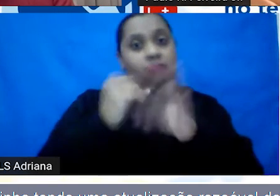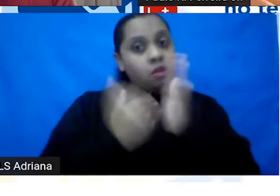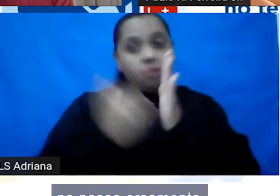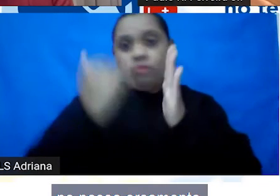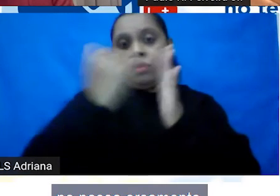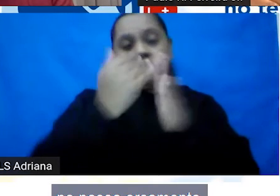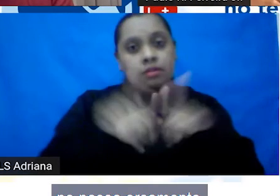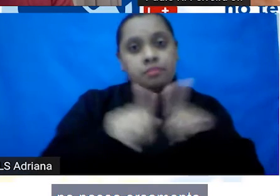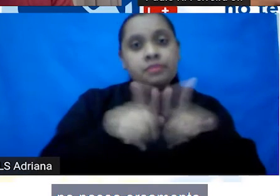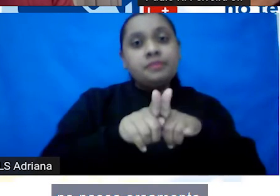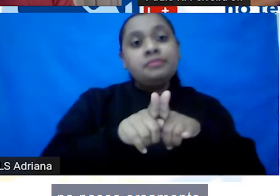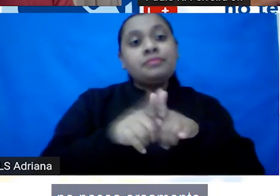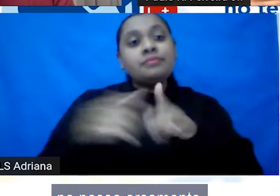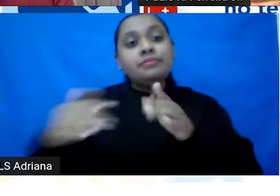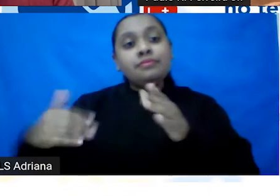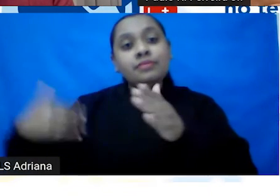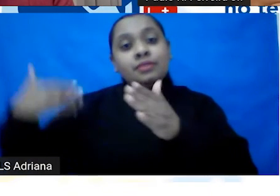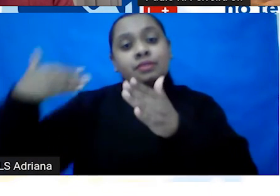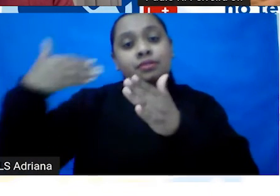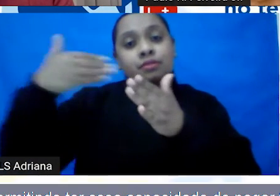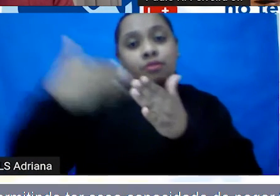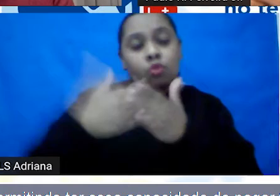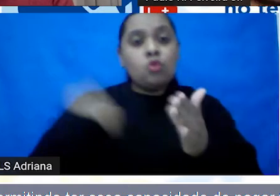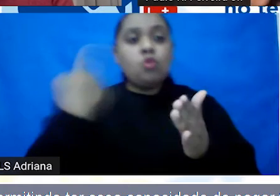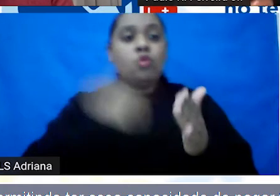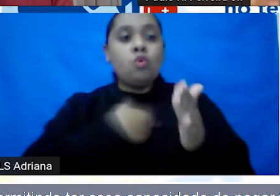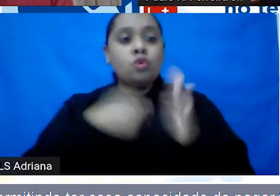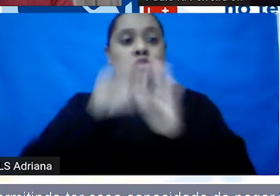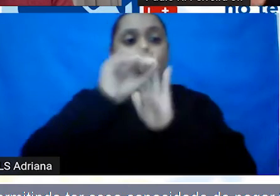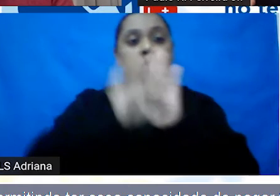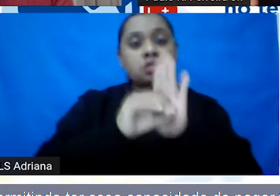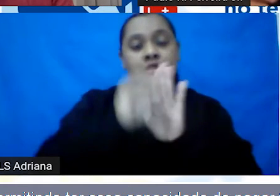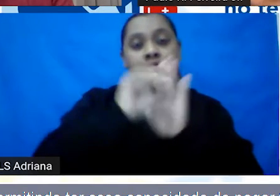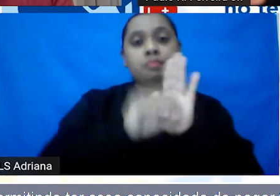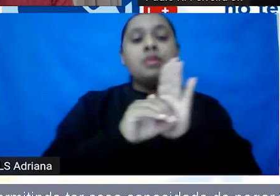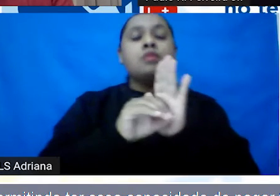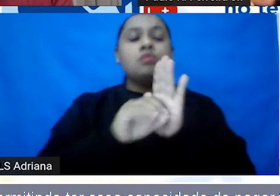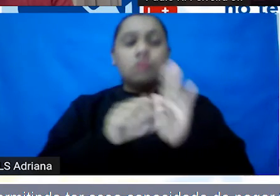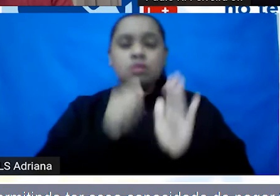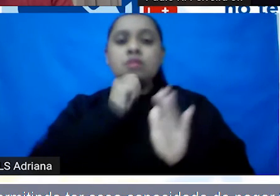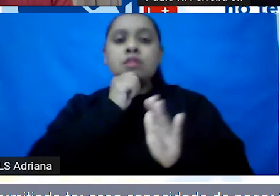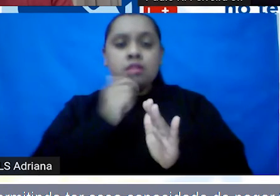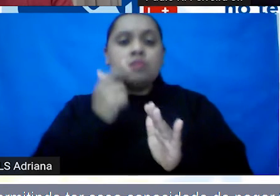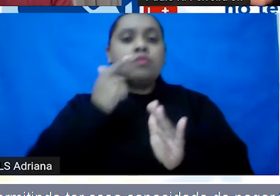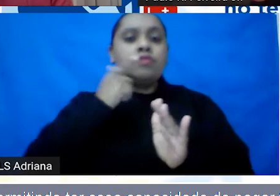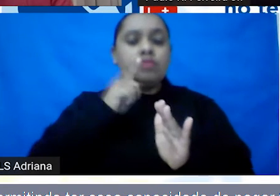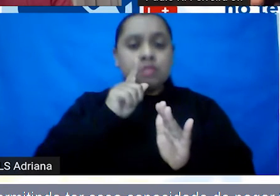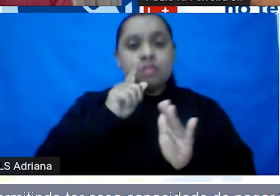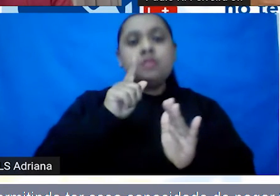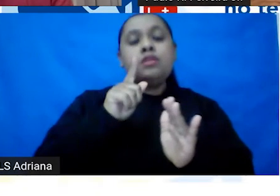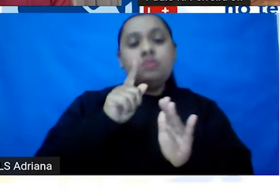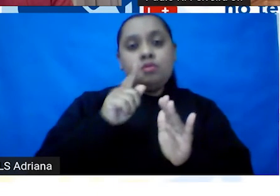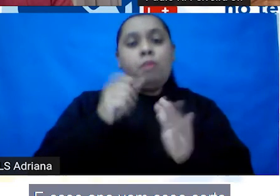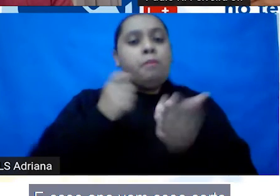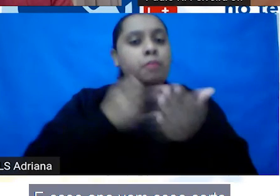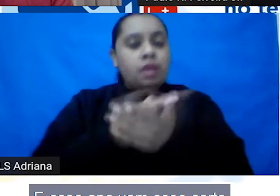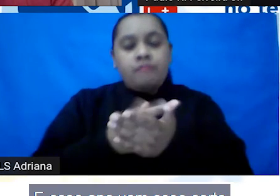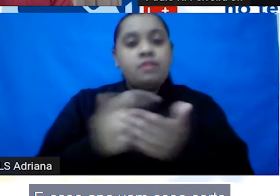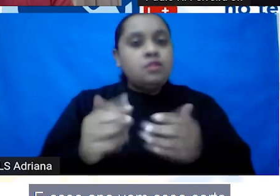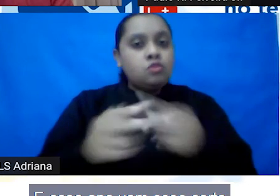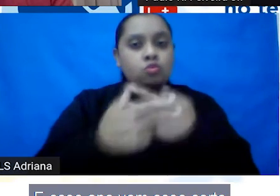a equação nosso orçamento e isso viemos permitido ter se capacidade de pagar todas as contas